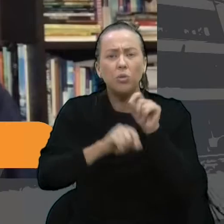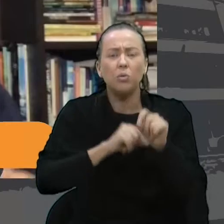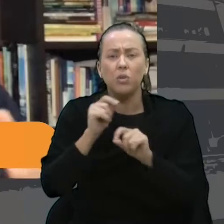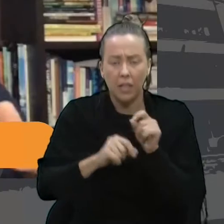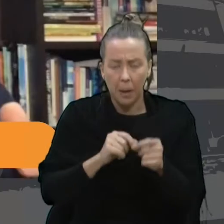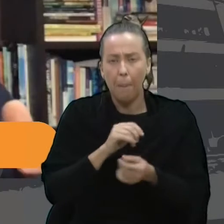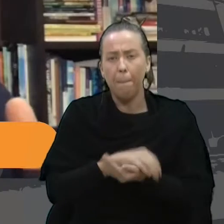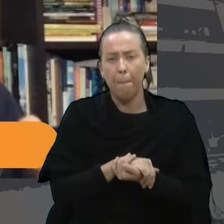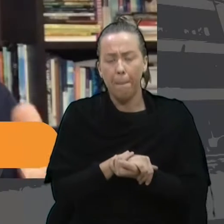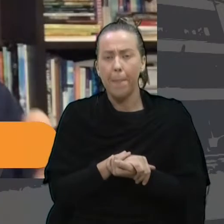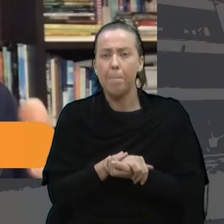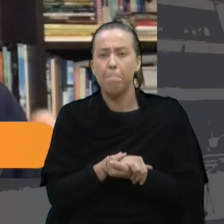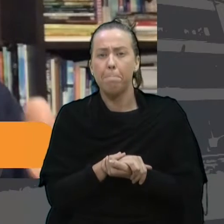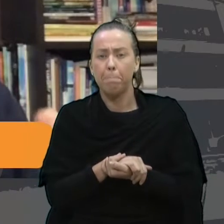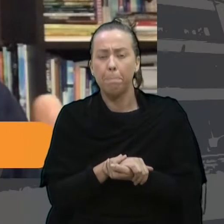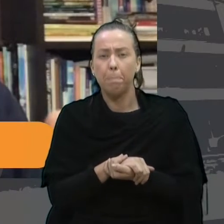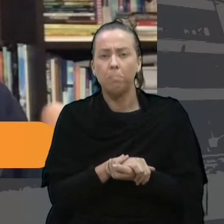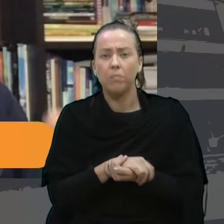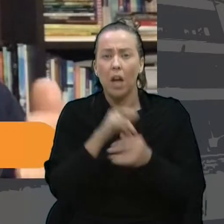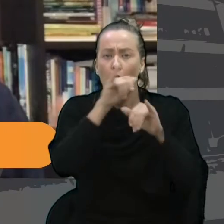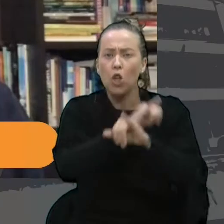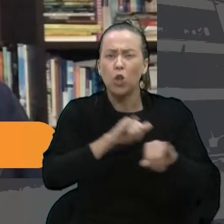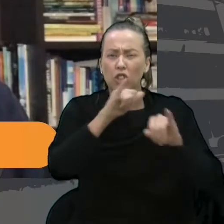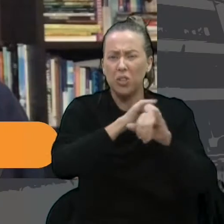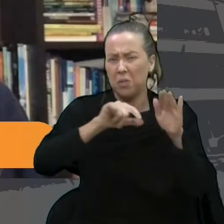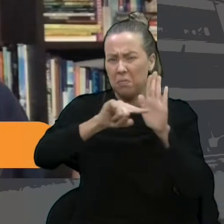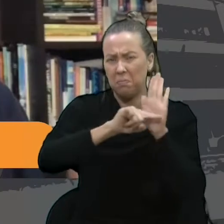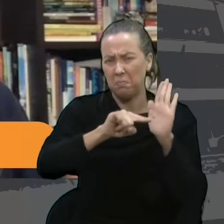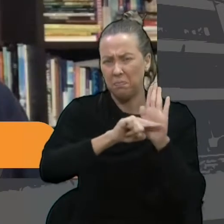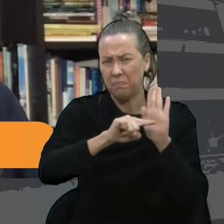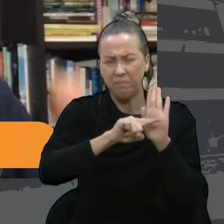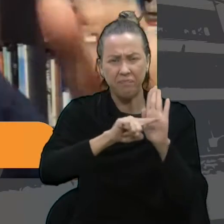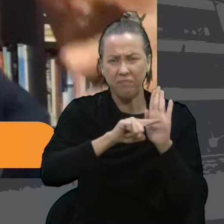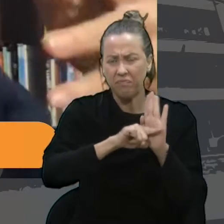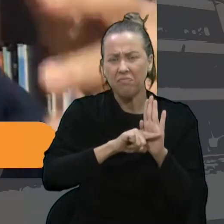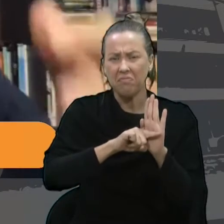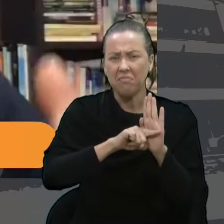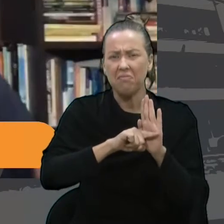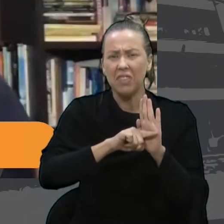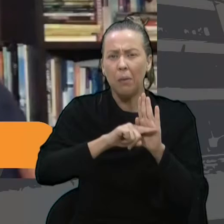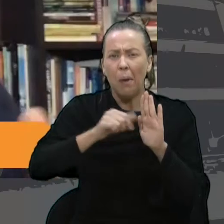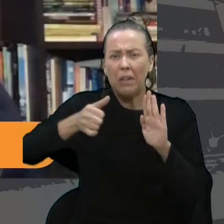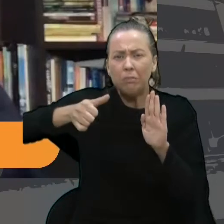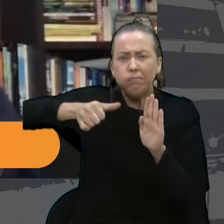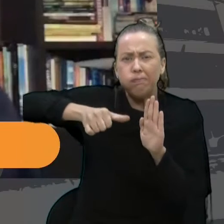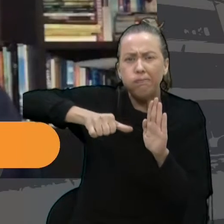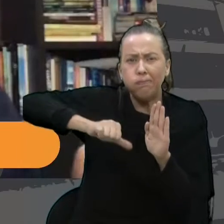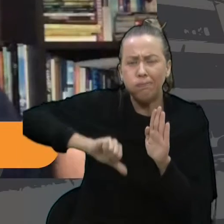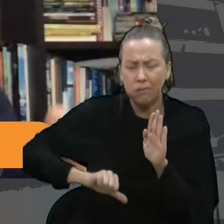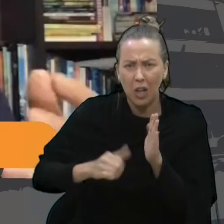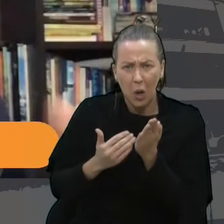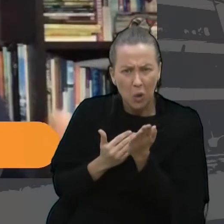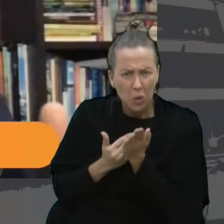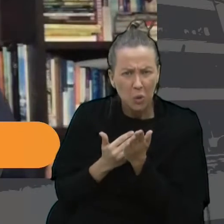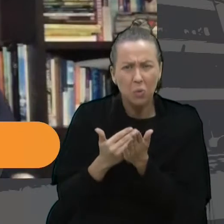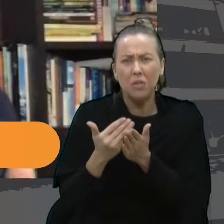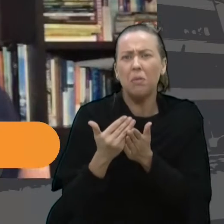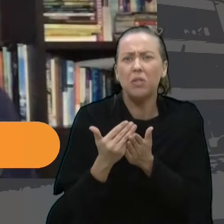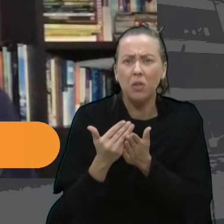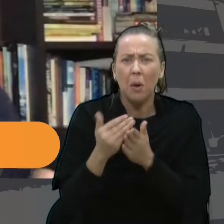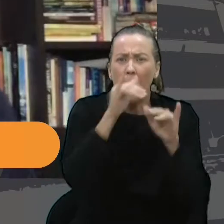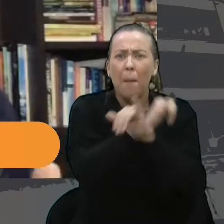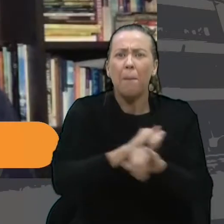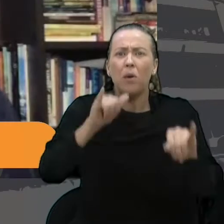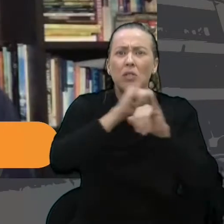é um noticiário pessimista, né, puxando para baixo. No início, gente,